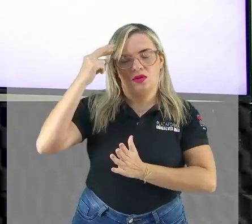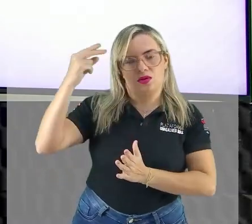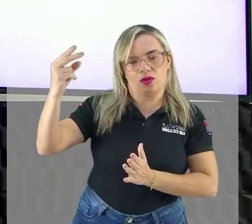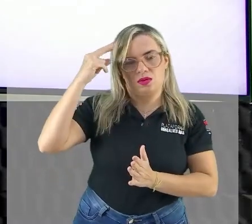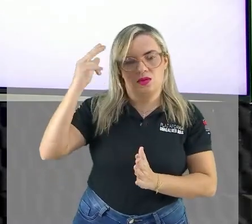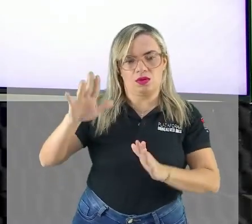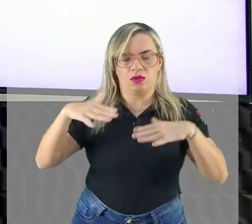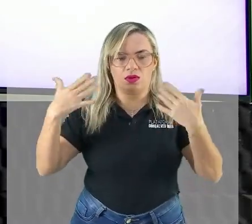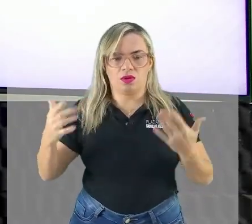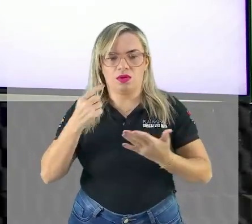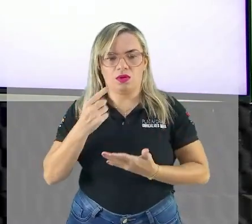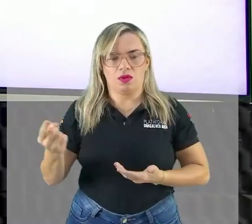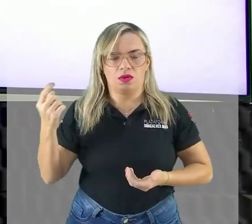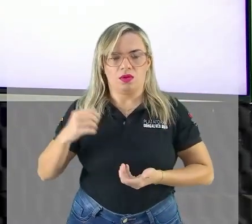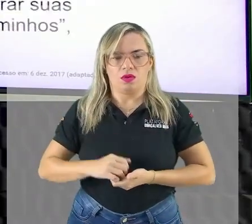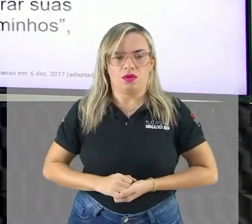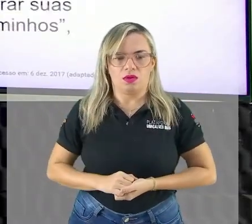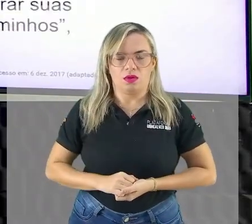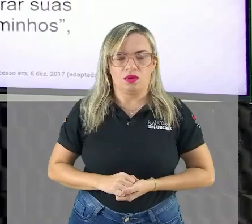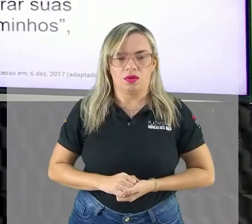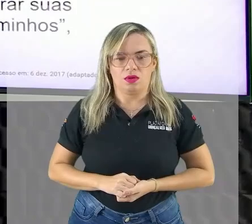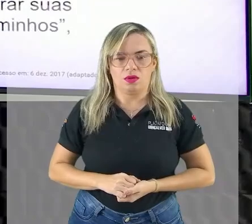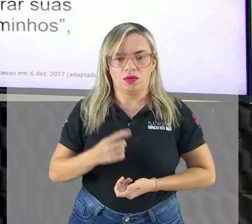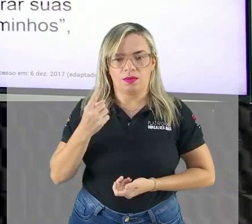processo histórico.